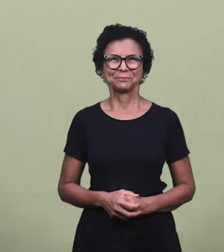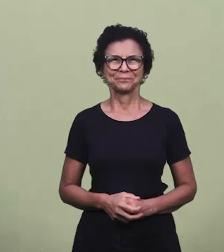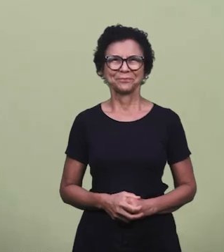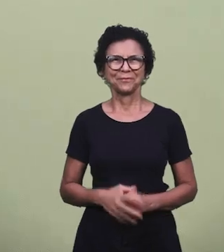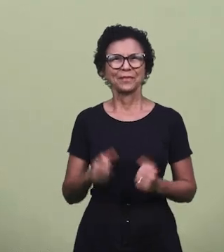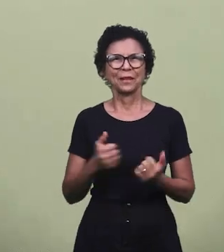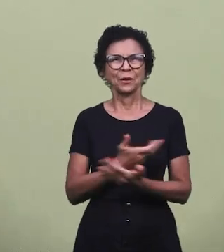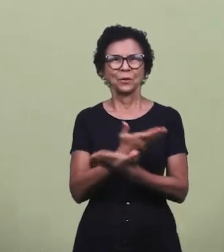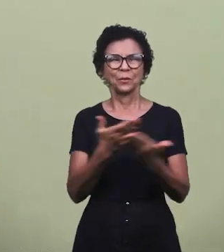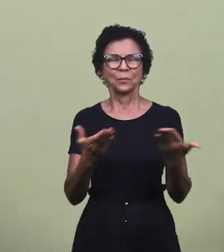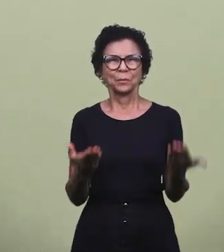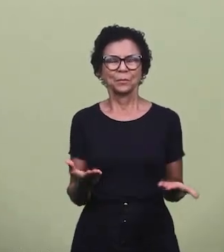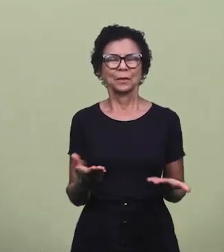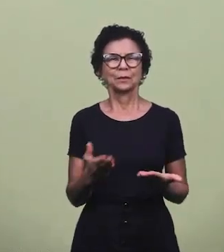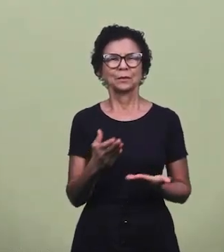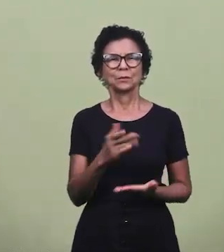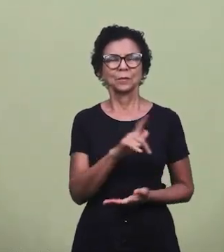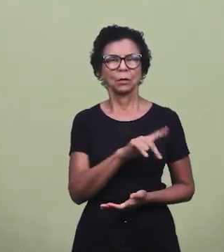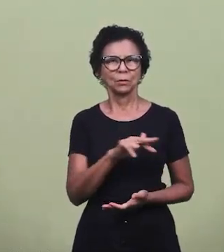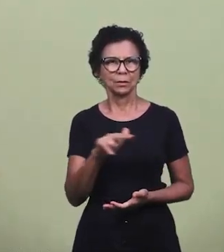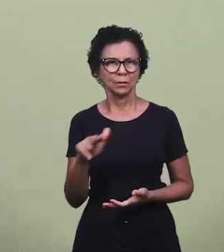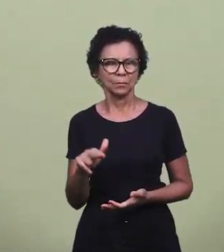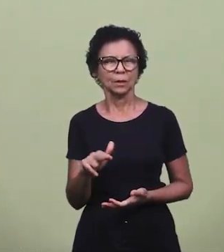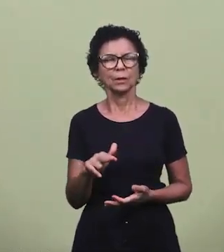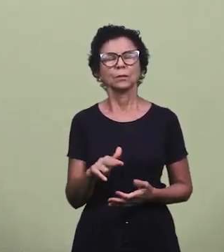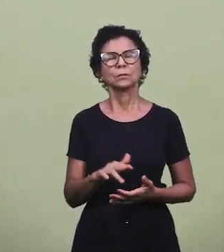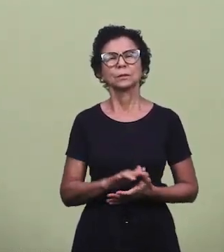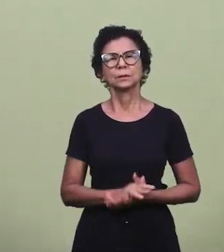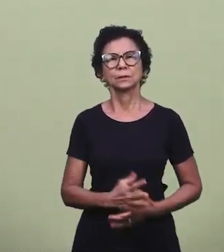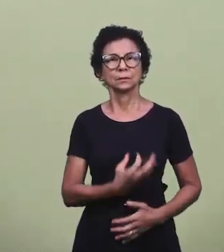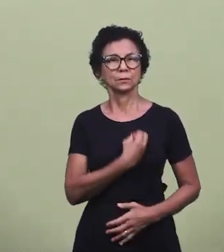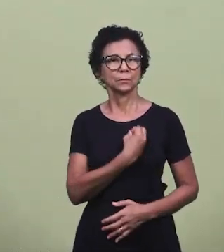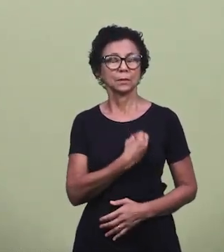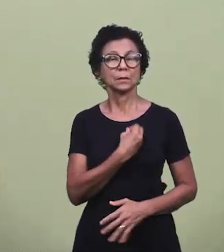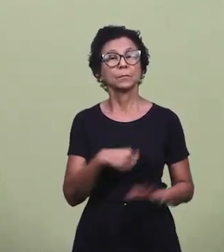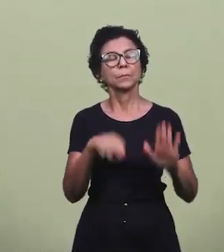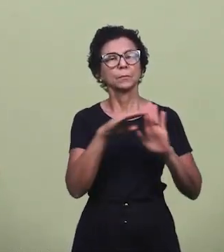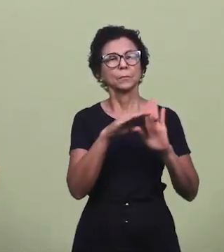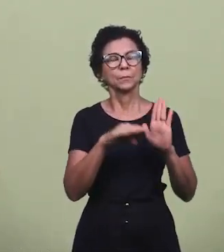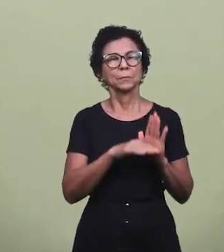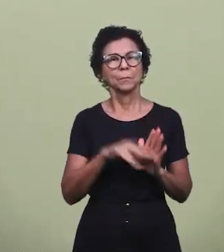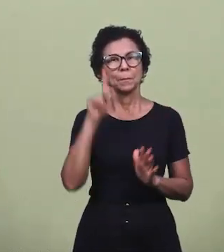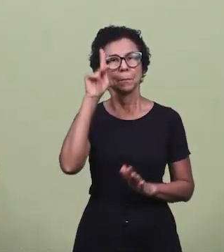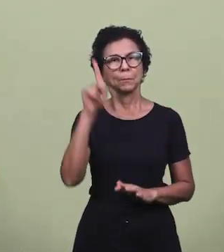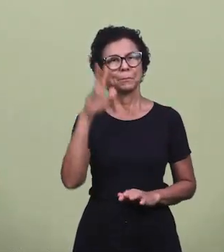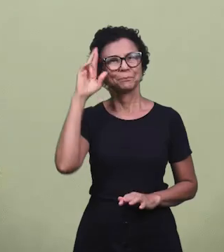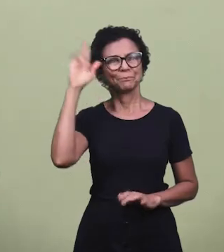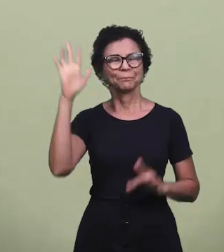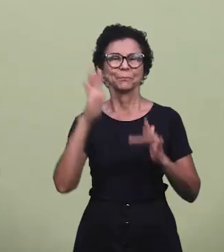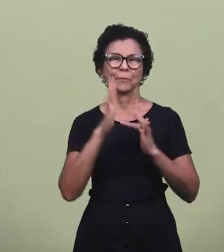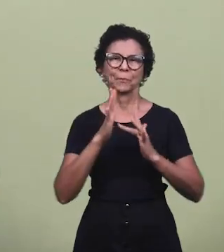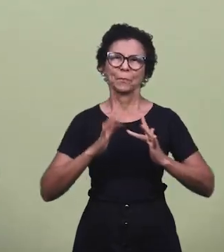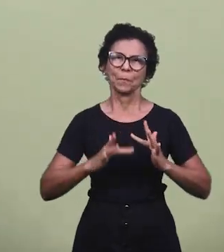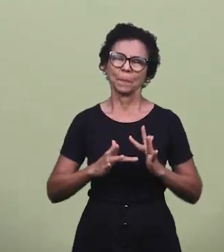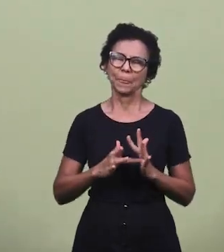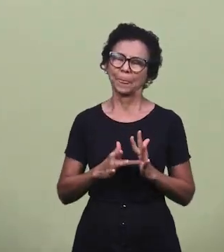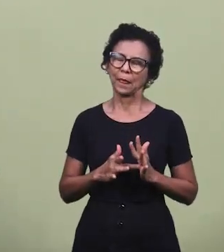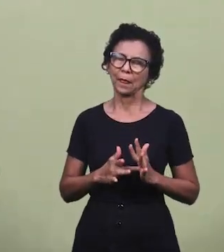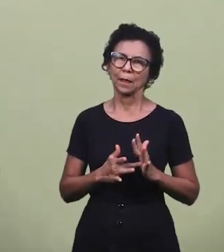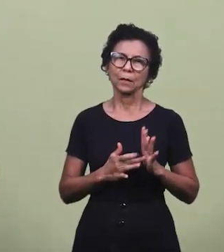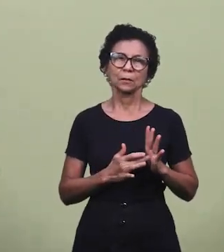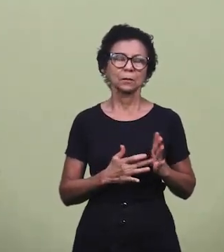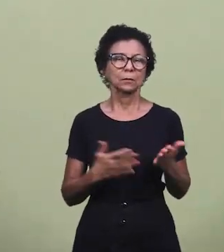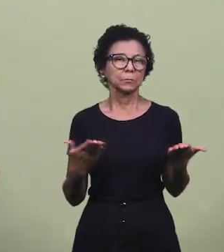Saudamos os irmãos, os que estão participando desse programa com a paz do Senhor Jesus. Nós vamos trazer